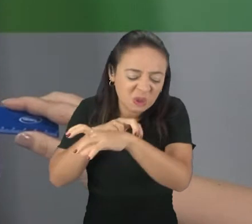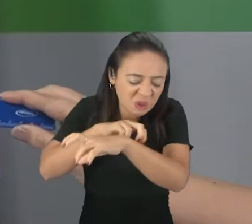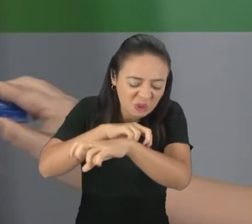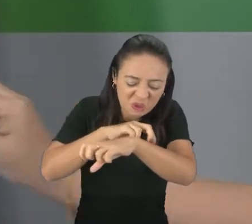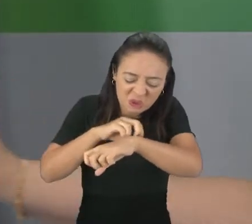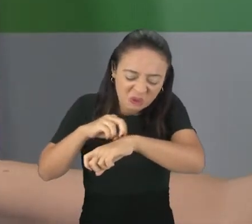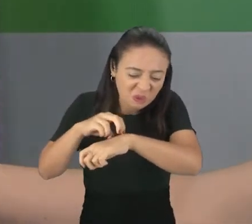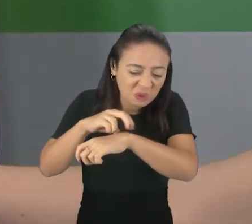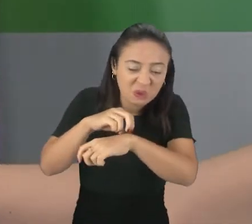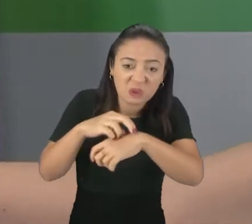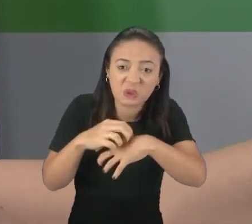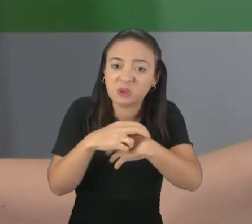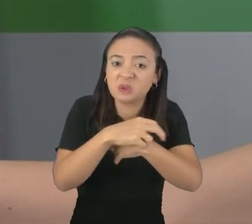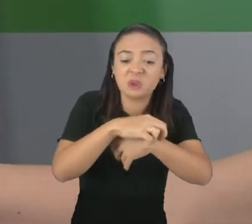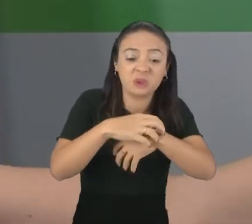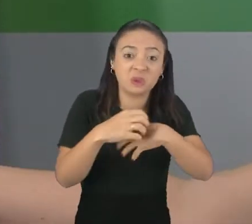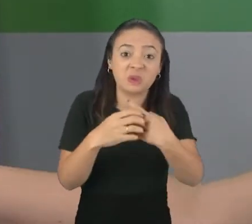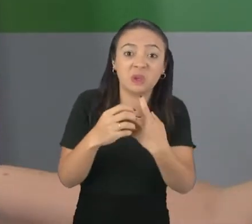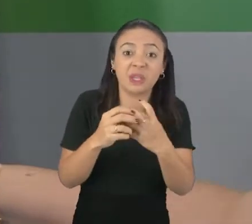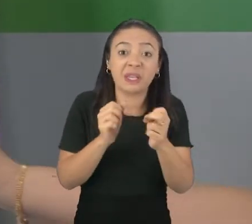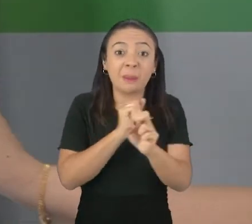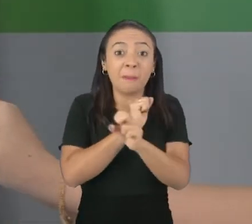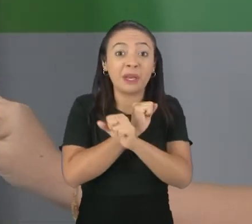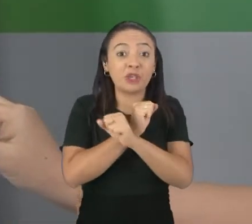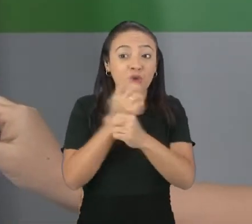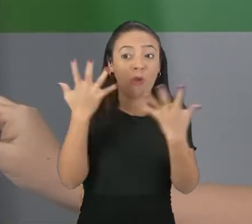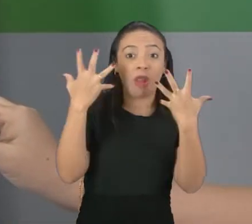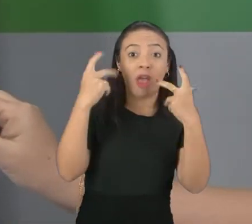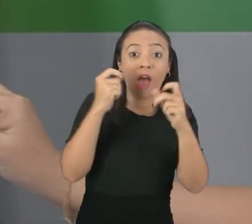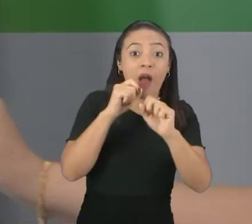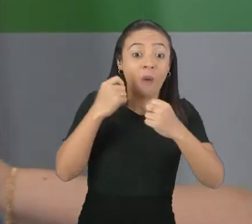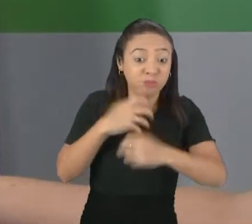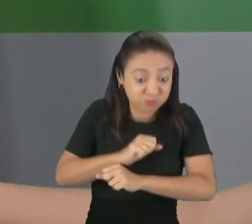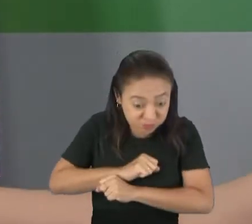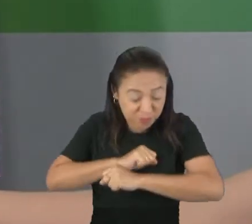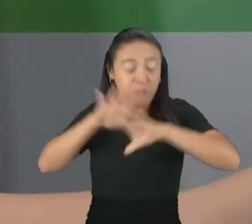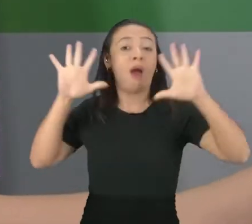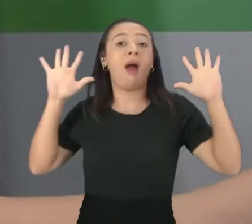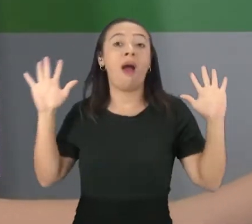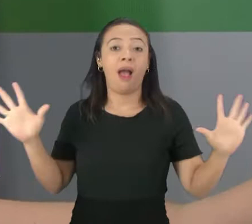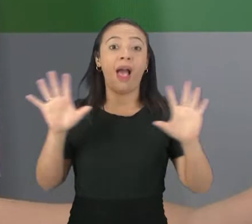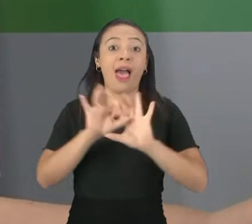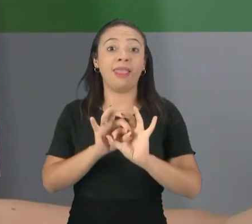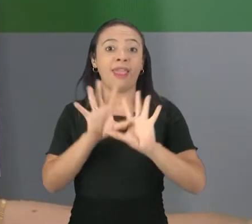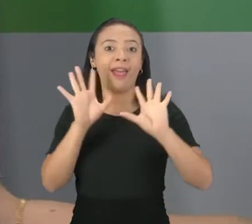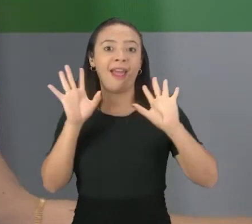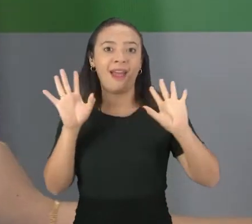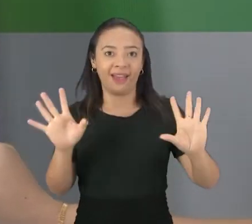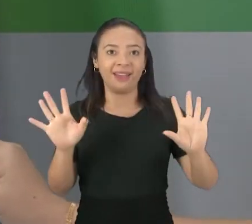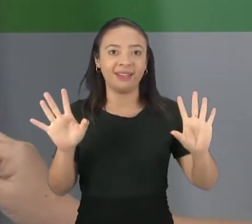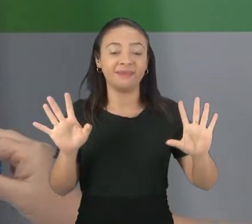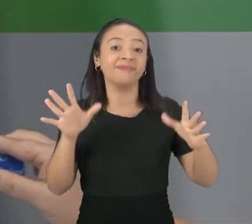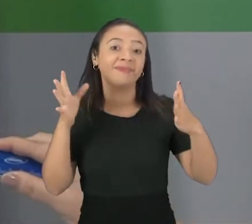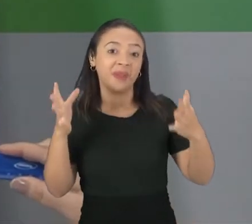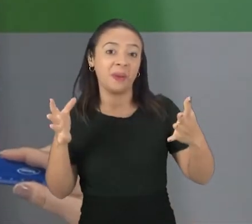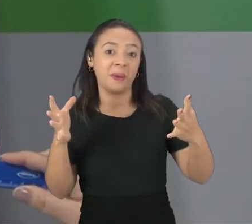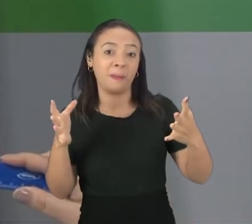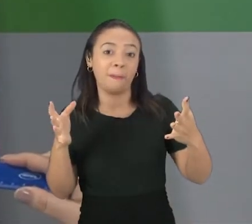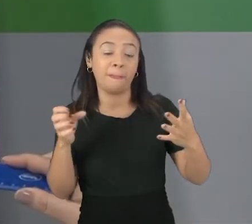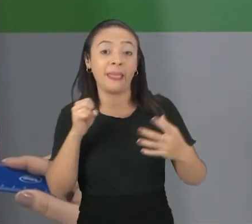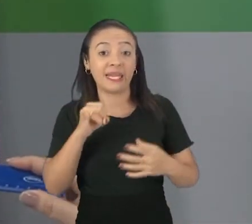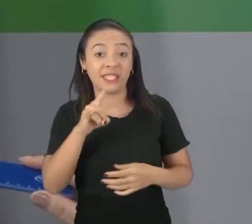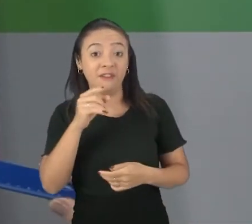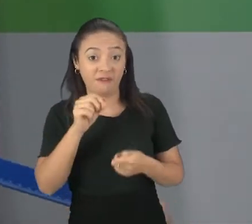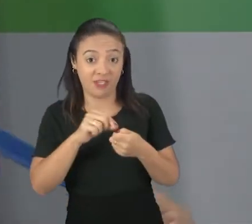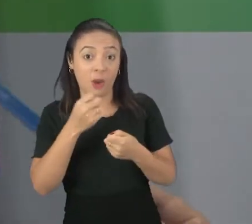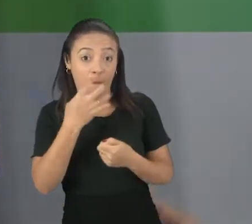afiados, roeu as cordas e soltou o leão. Uma boa ação ganha